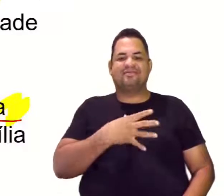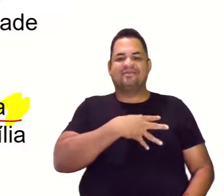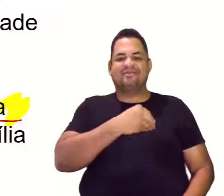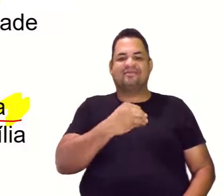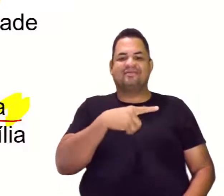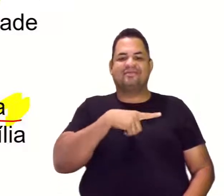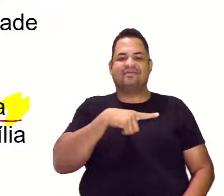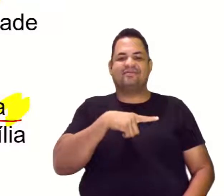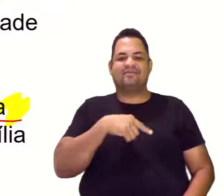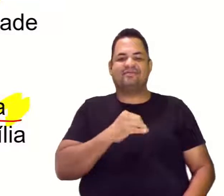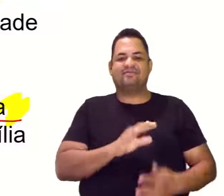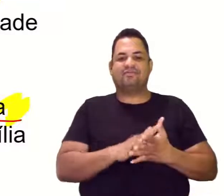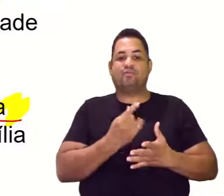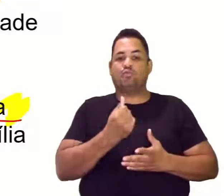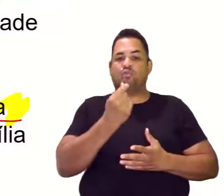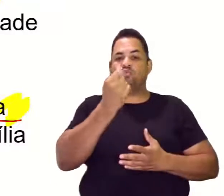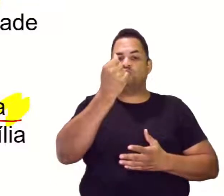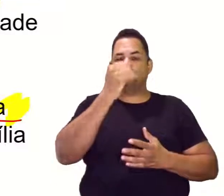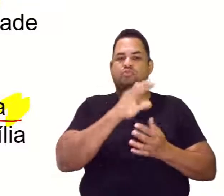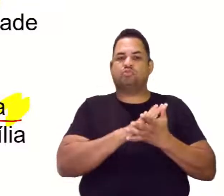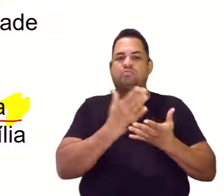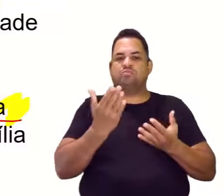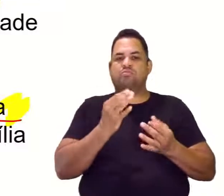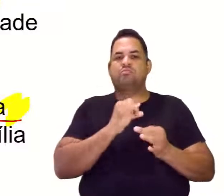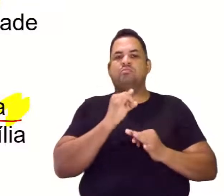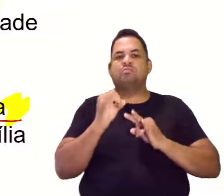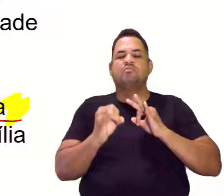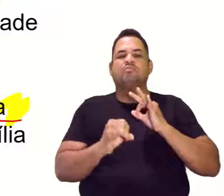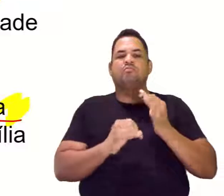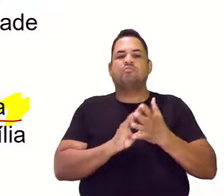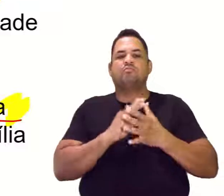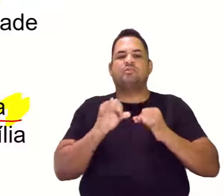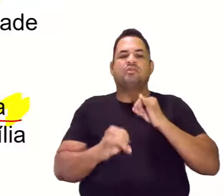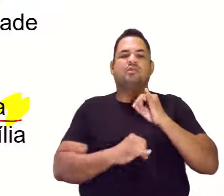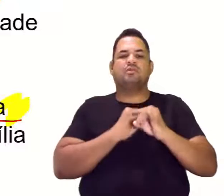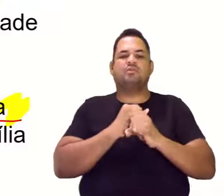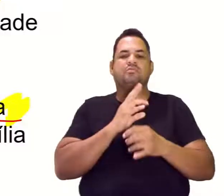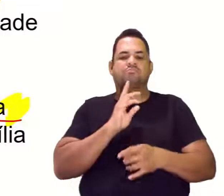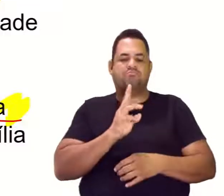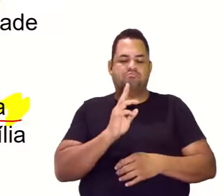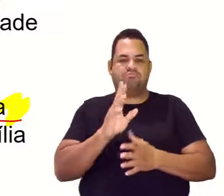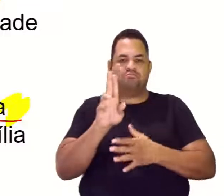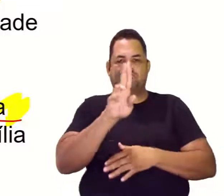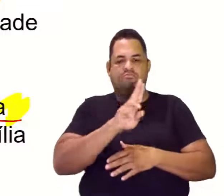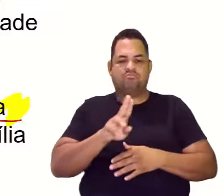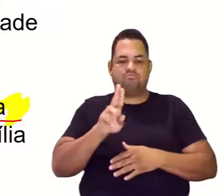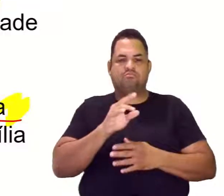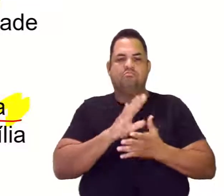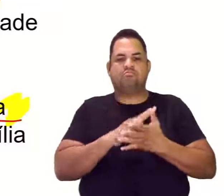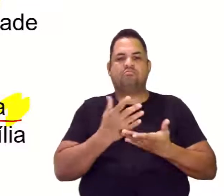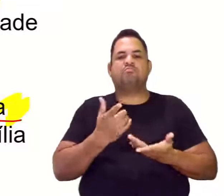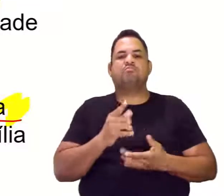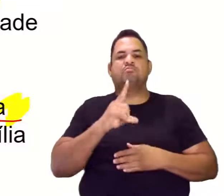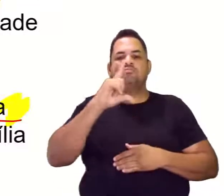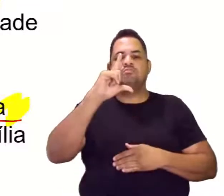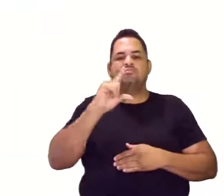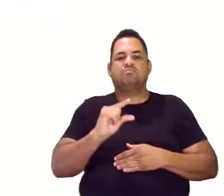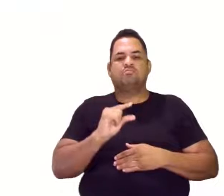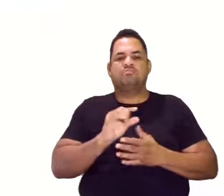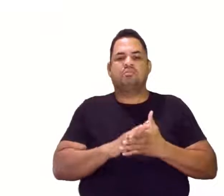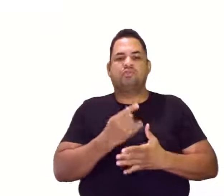um aumento na internet e na mensalidade da escola. Ele vai continuar na mesma escola e precisa usar o uso da internet, então vai ter que diminuir